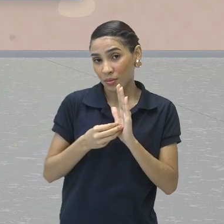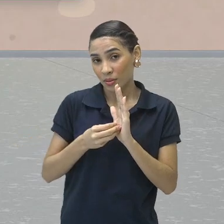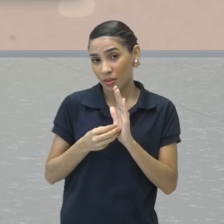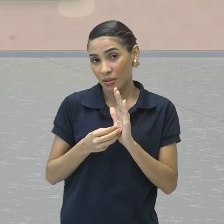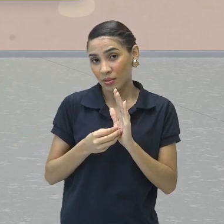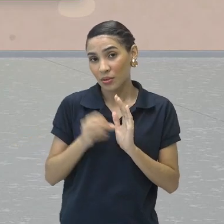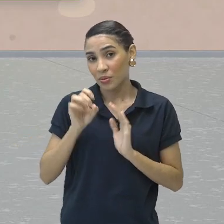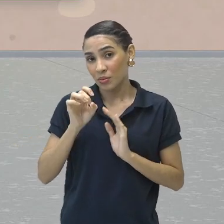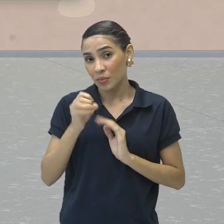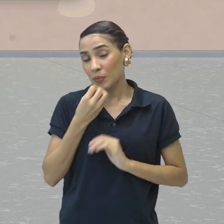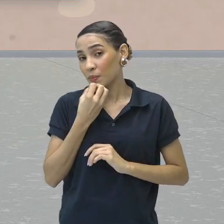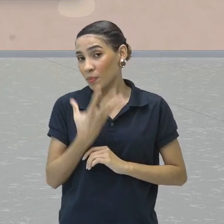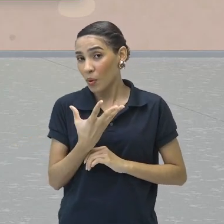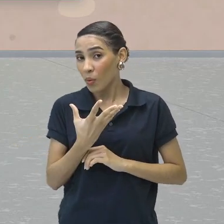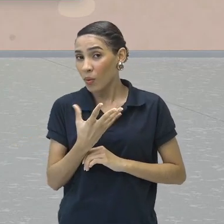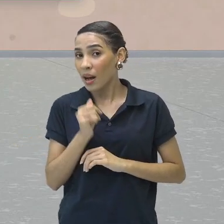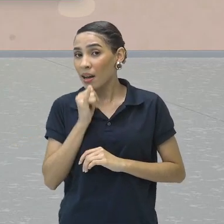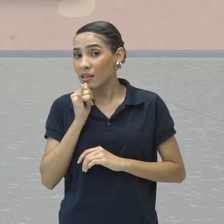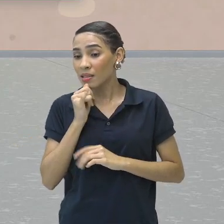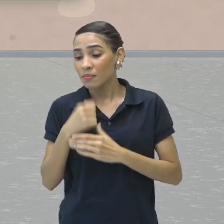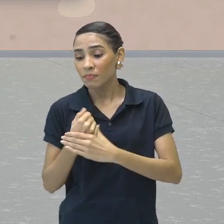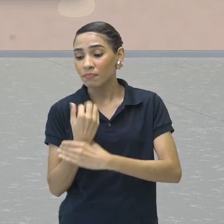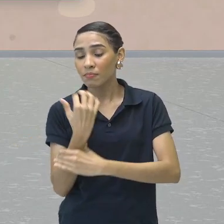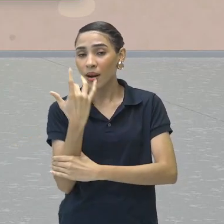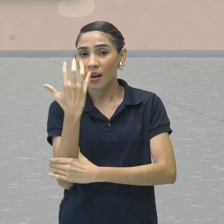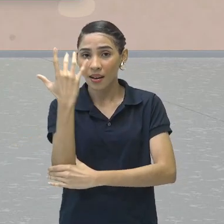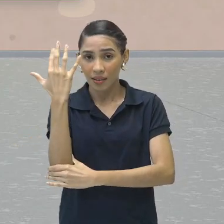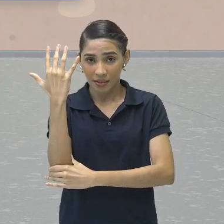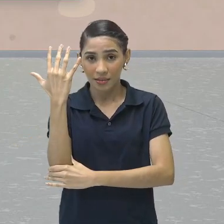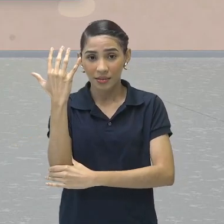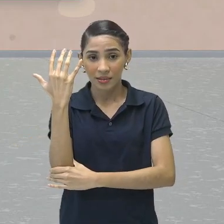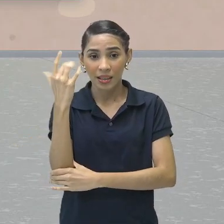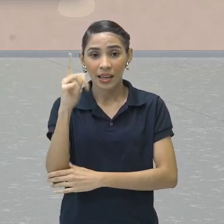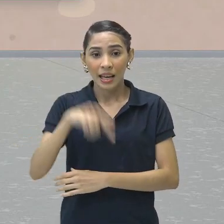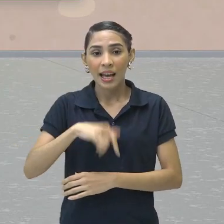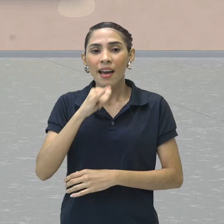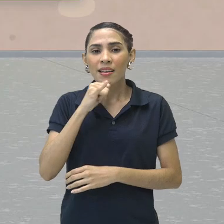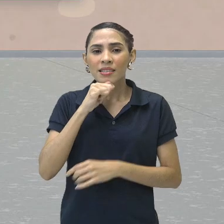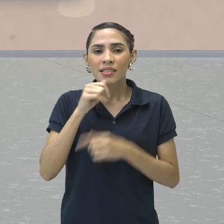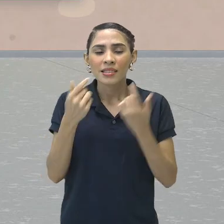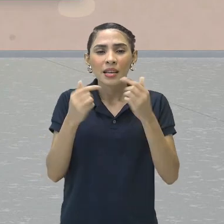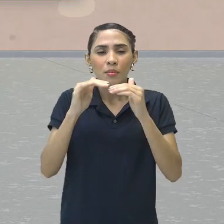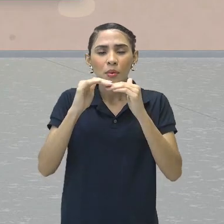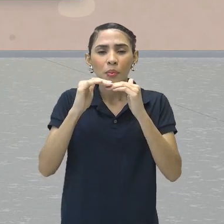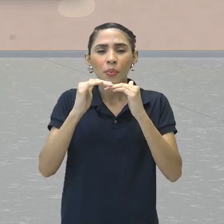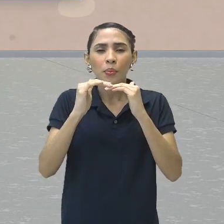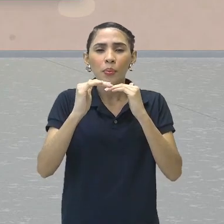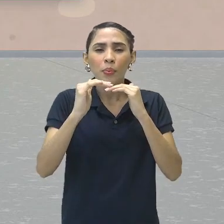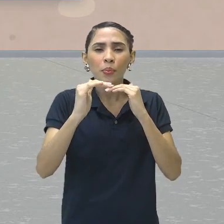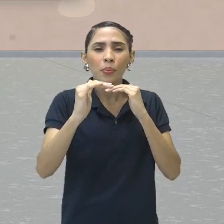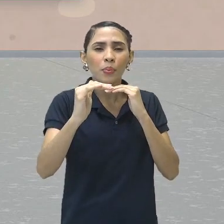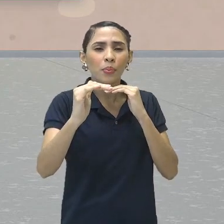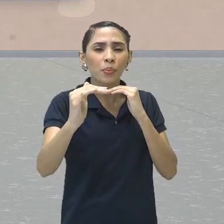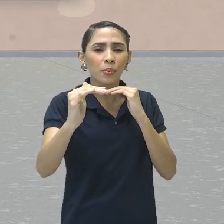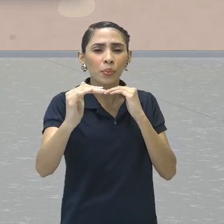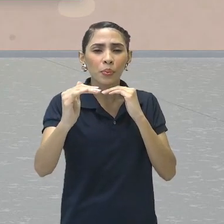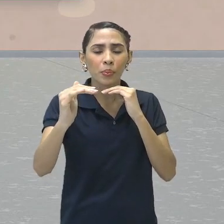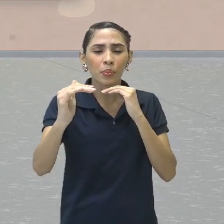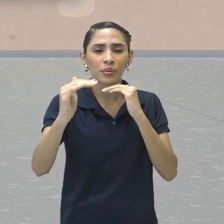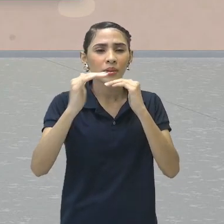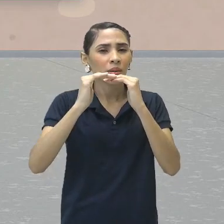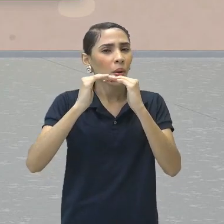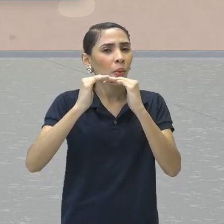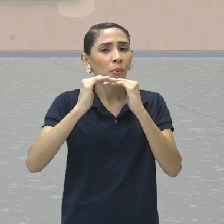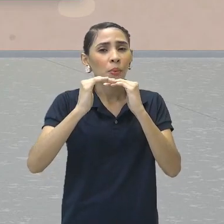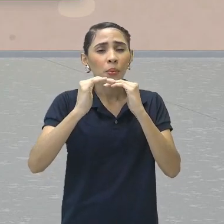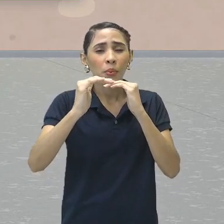tem a parte boa para vegetação de maneira geral, é uma camada muito superficial, né? Uma camada bem lá de cima,